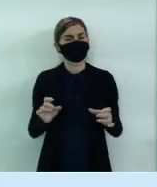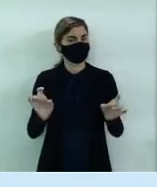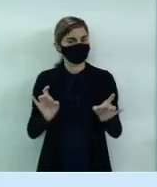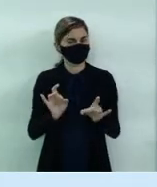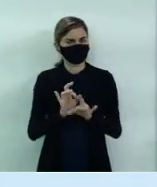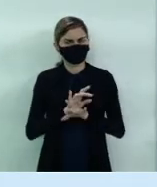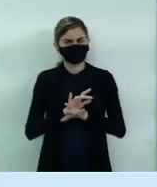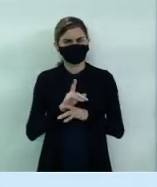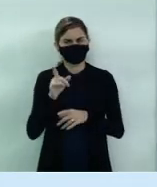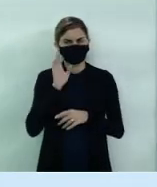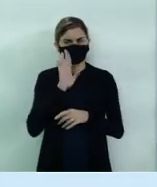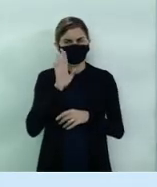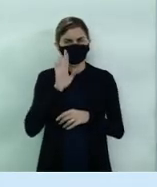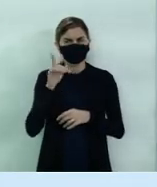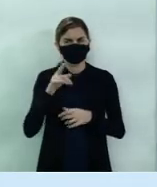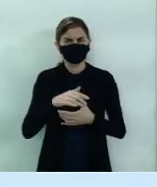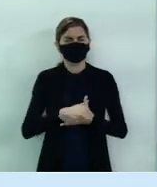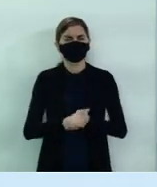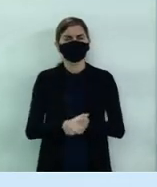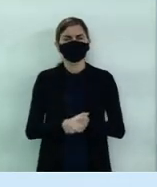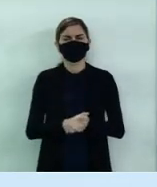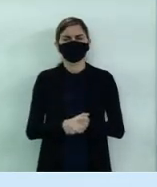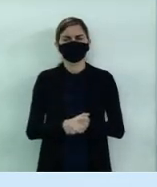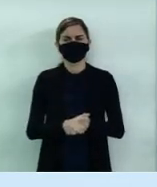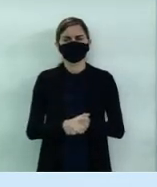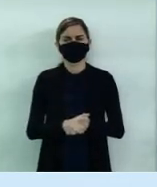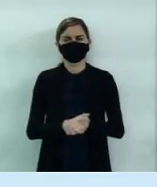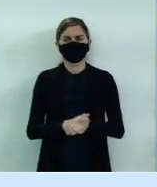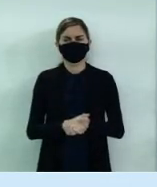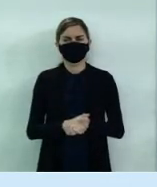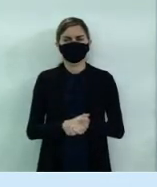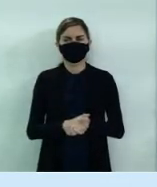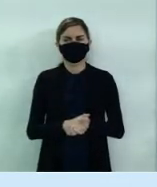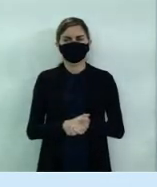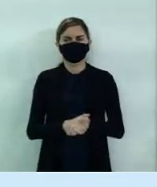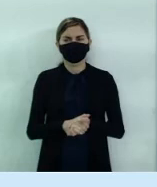Pronto, ó, bem legal, ó. Tá vendo?